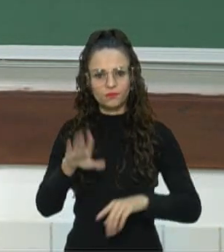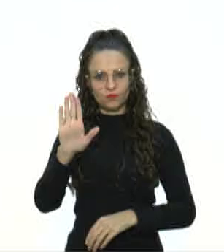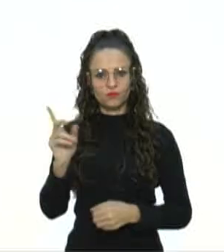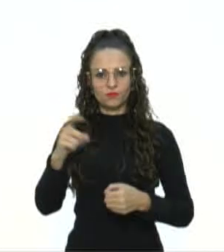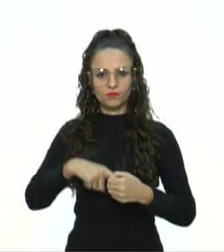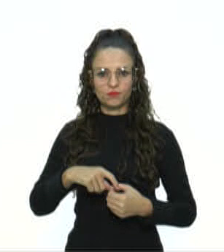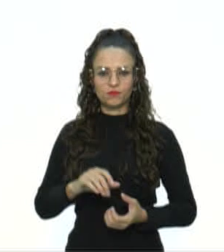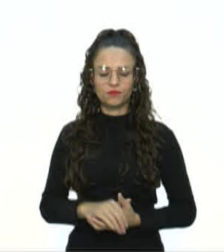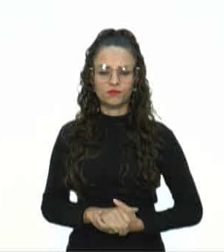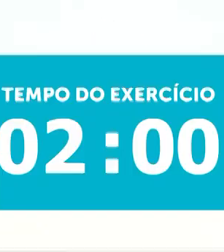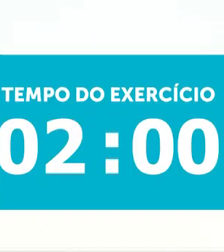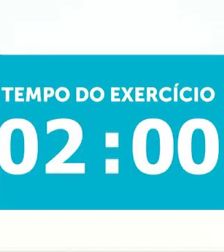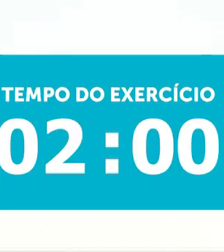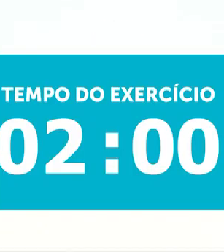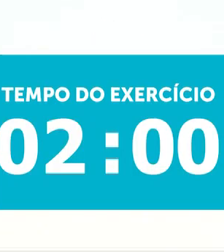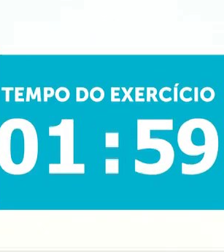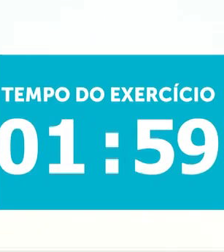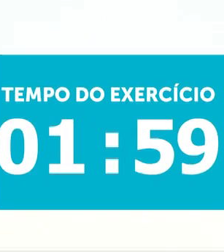voltamos.